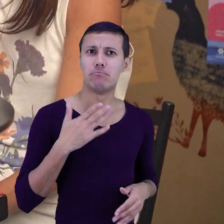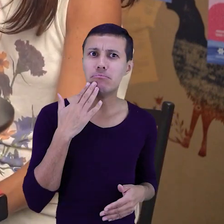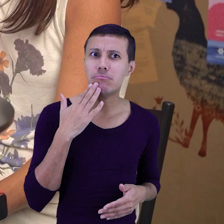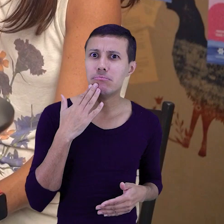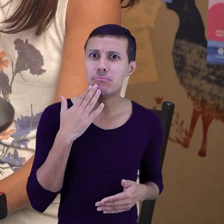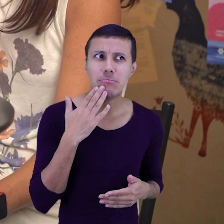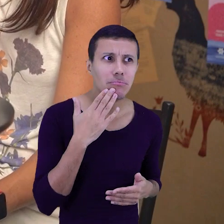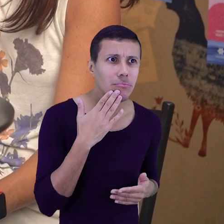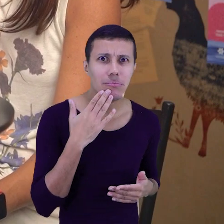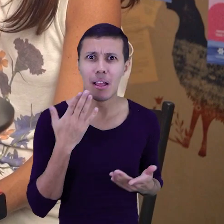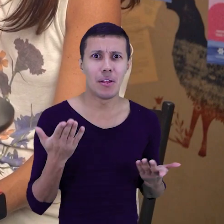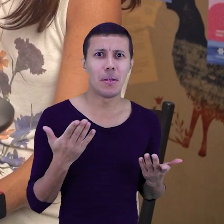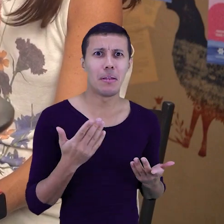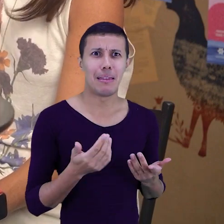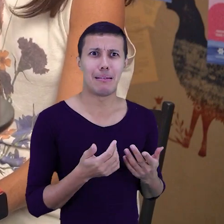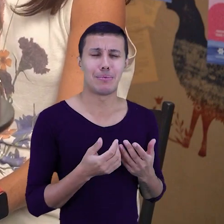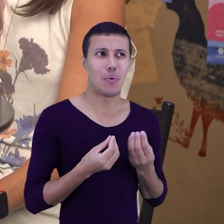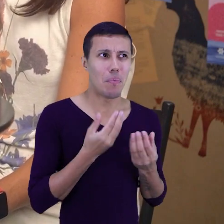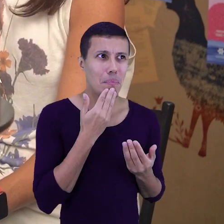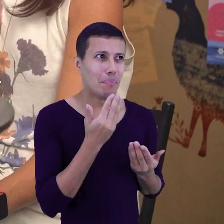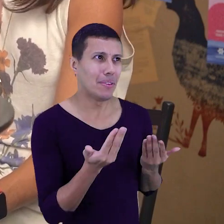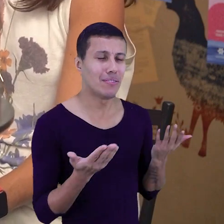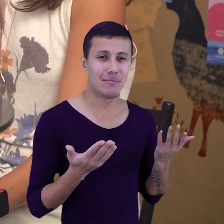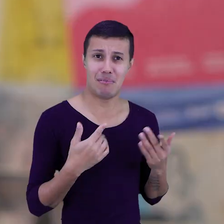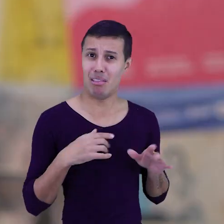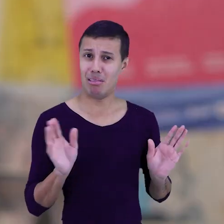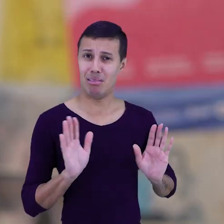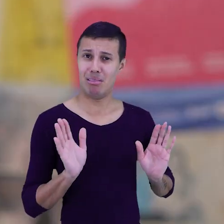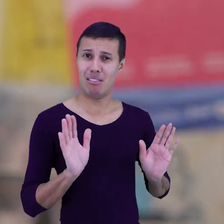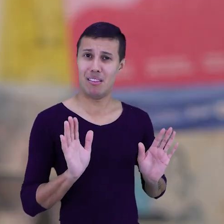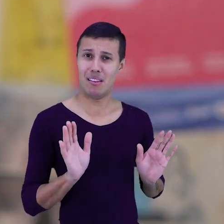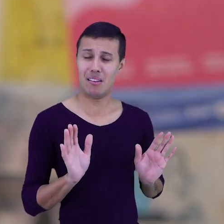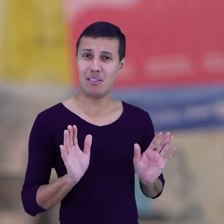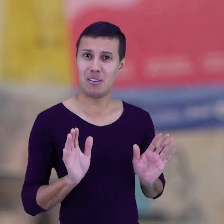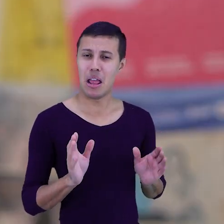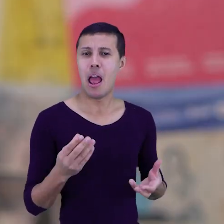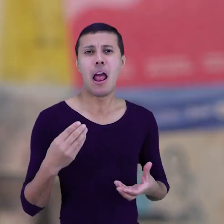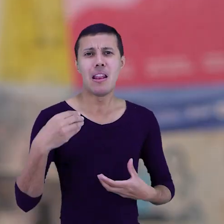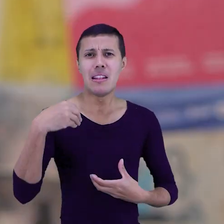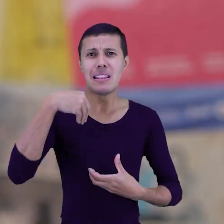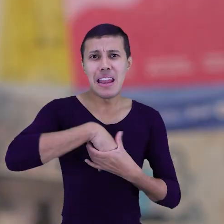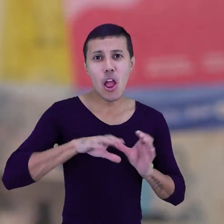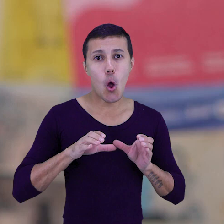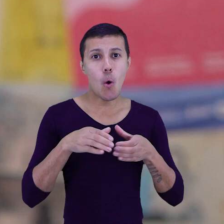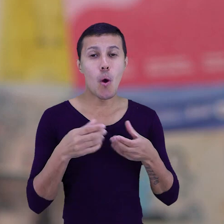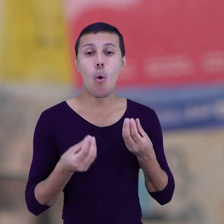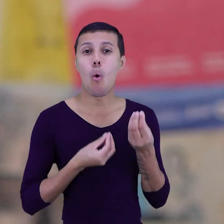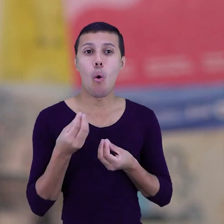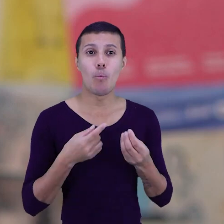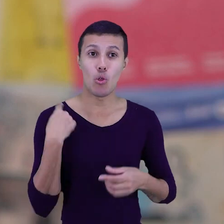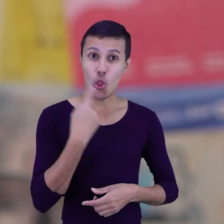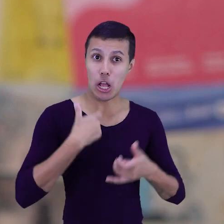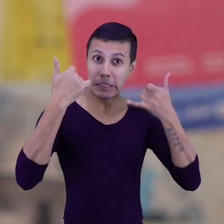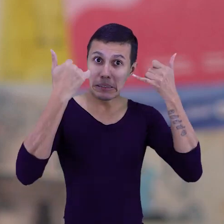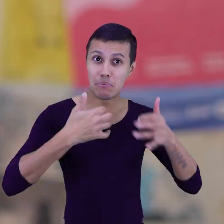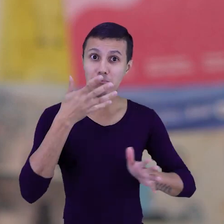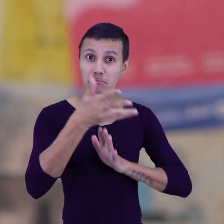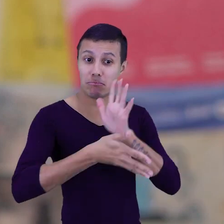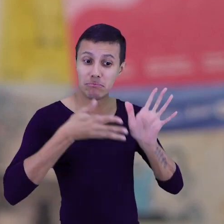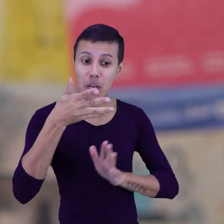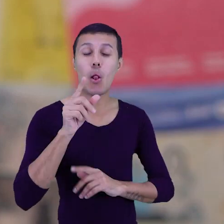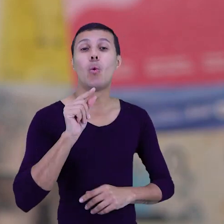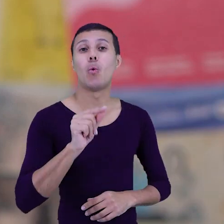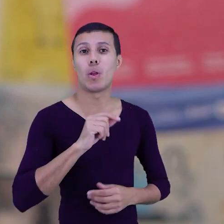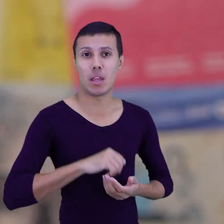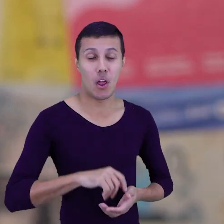fiquei assim, você vai me pedir alguma coisa? E não. Dentro da comunidade, a gente gosta muito de falar que